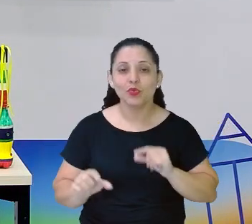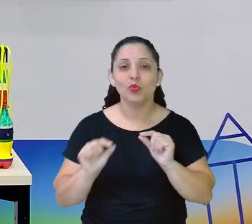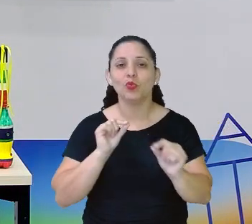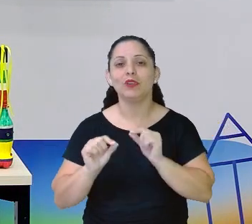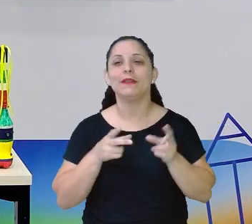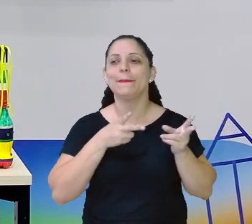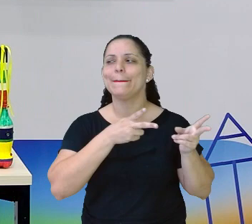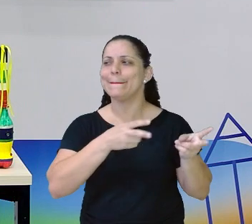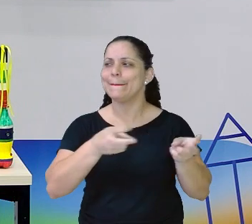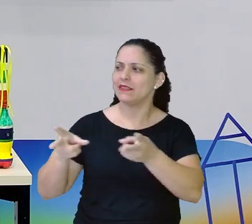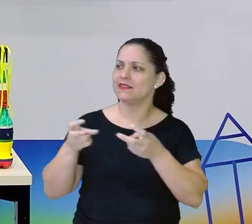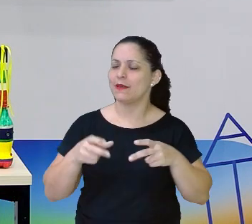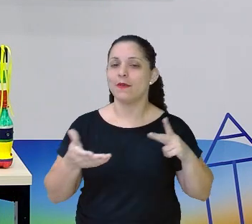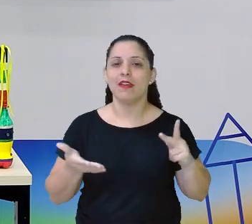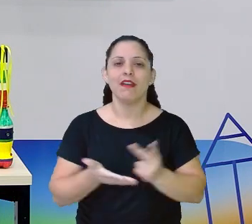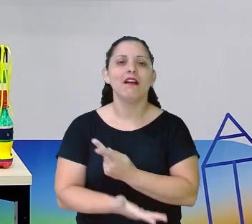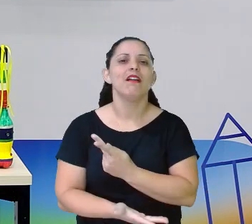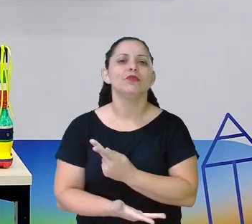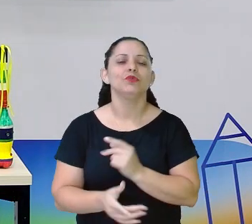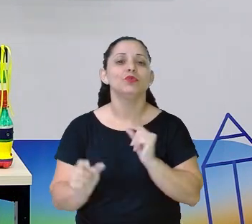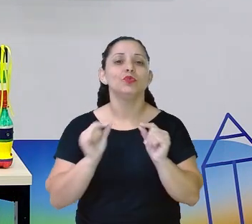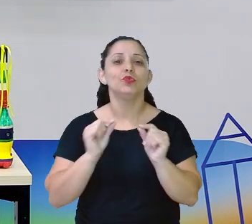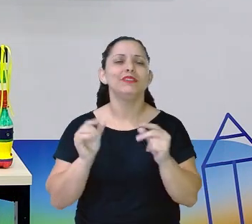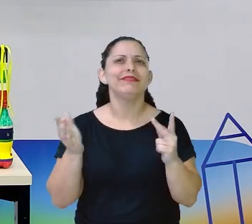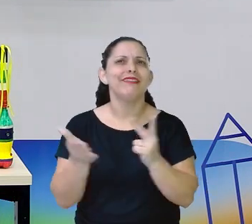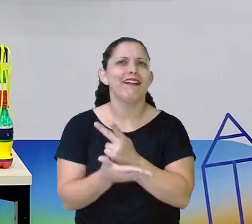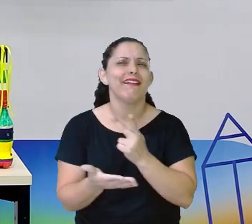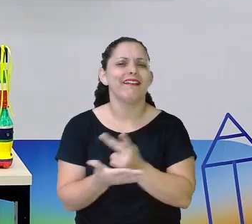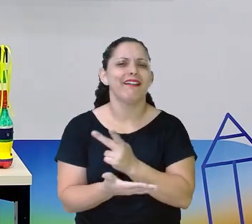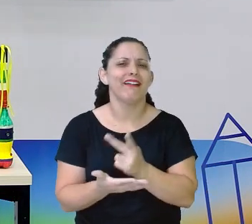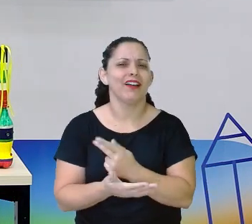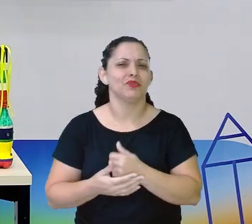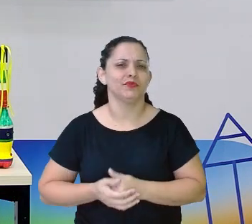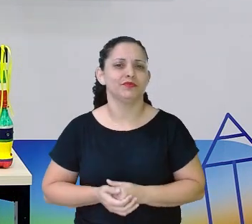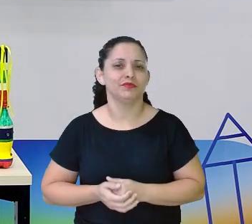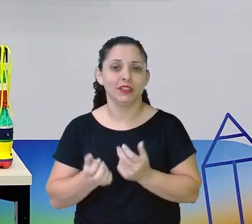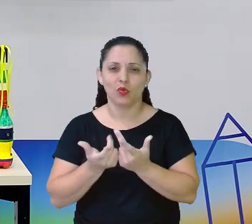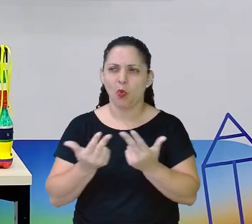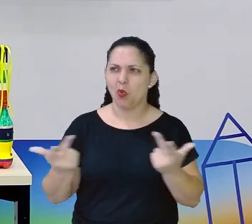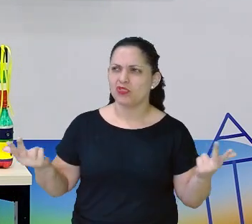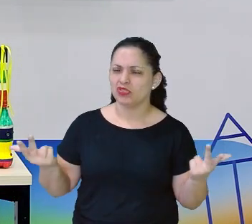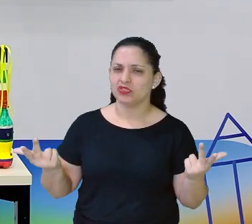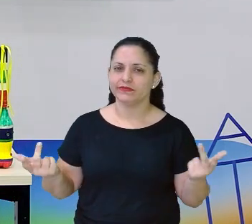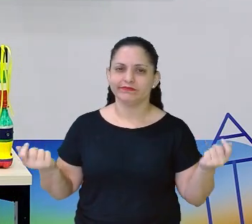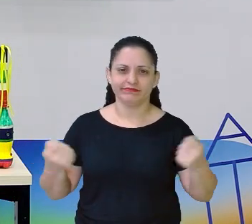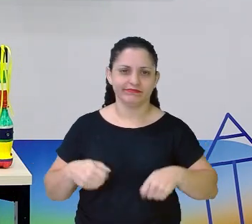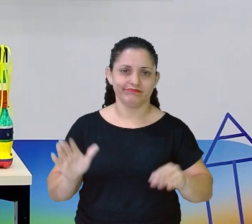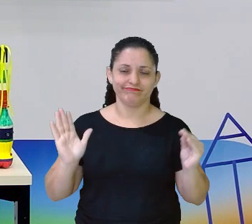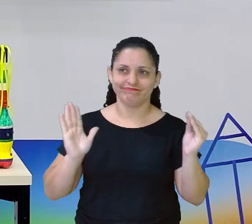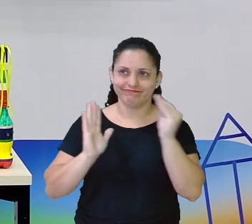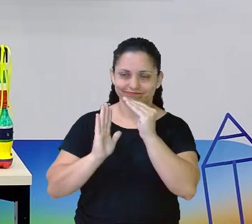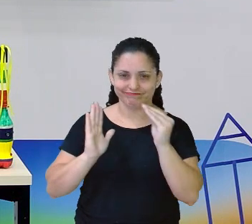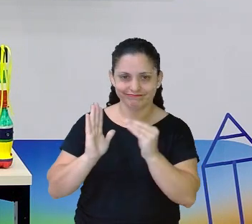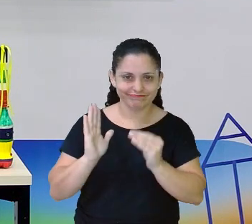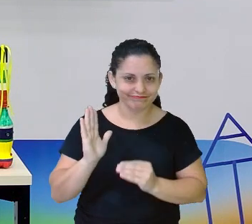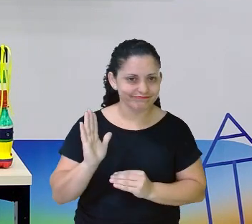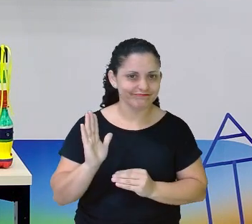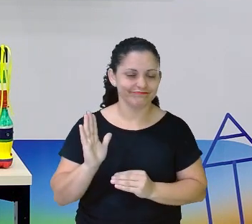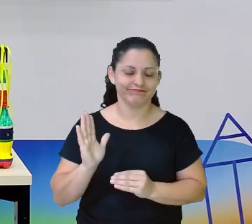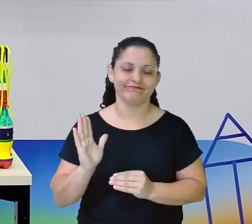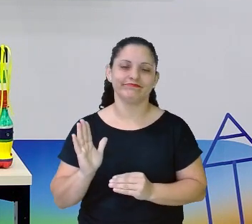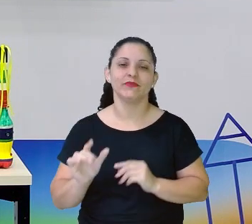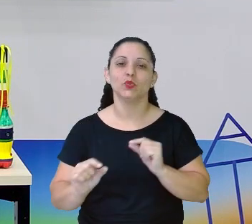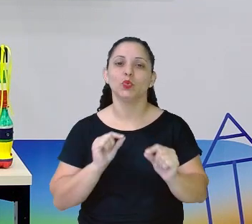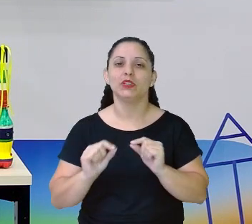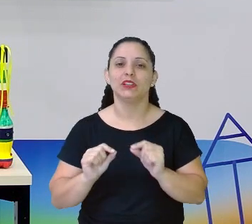percebe que está de errado ali. O que é que tem errado? Porque tem coisas que não deveriam estar presentes nessas imagens. Tem coisas que